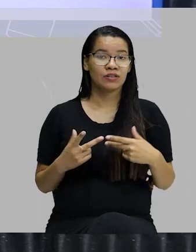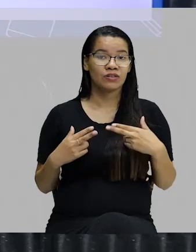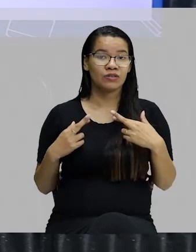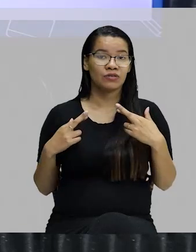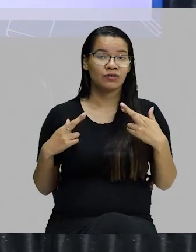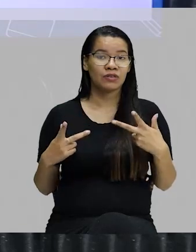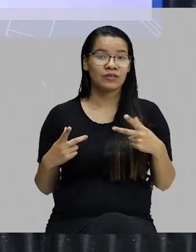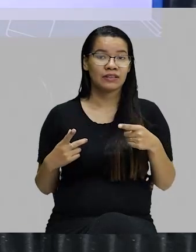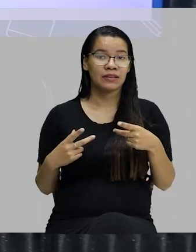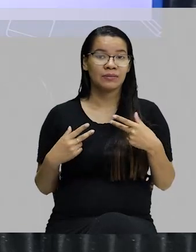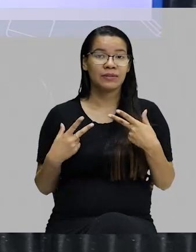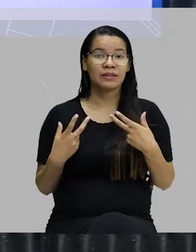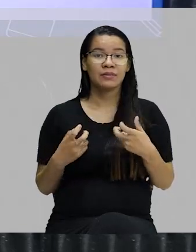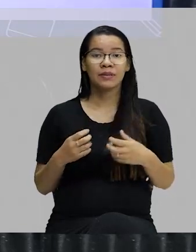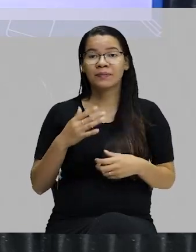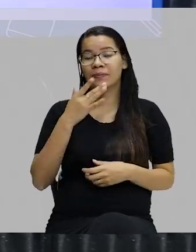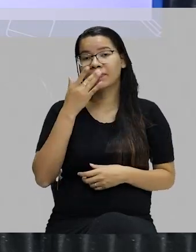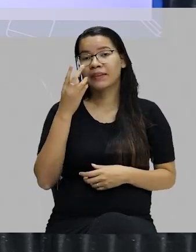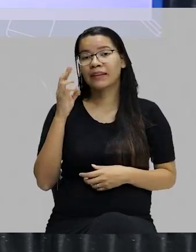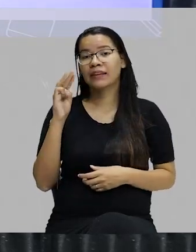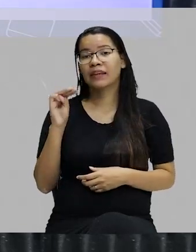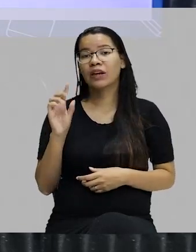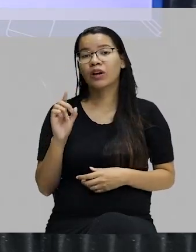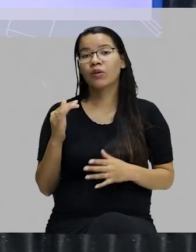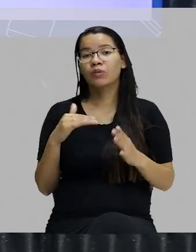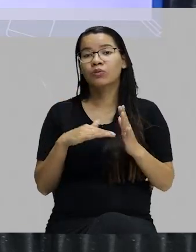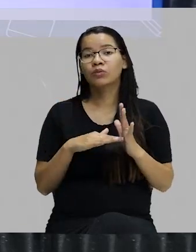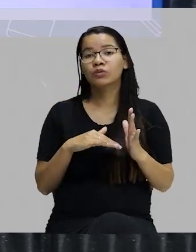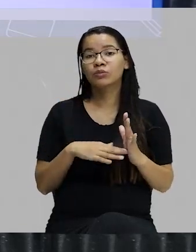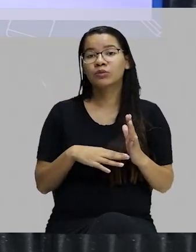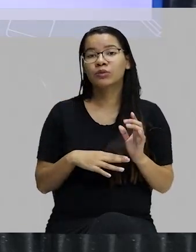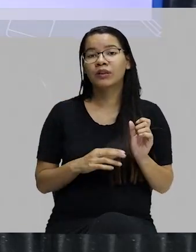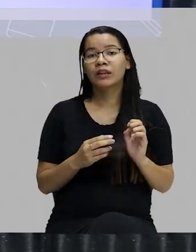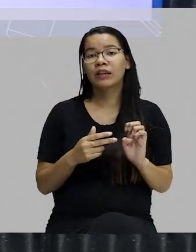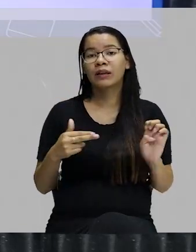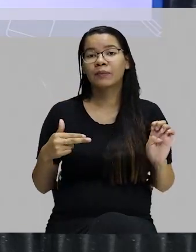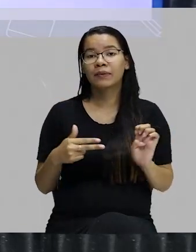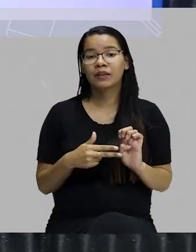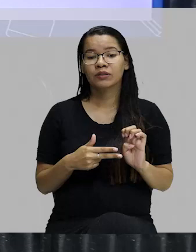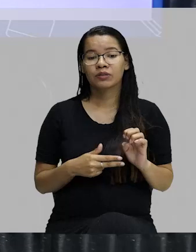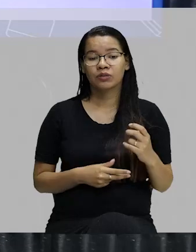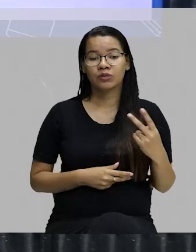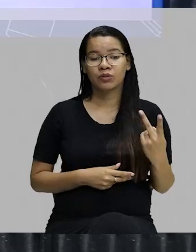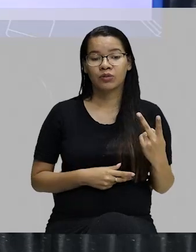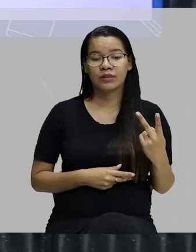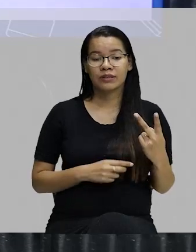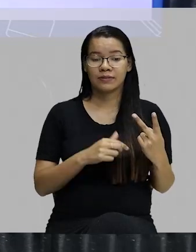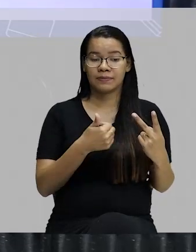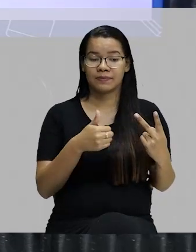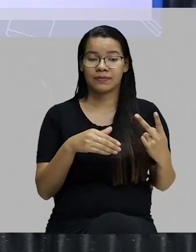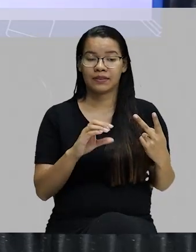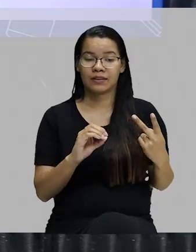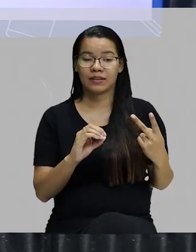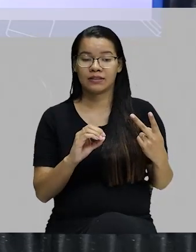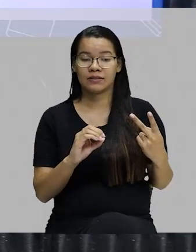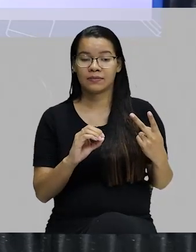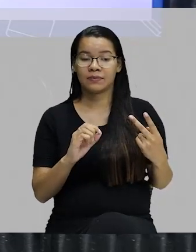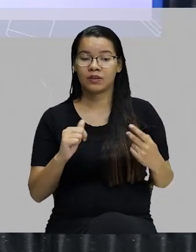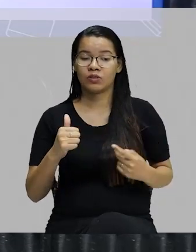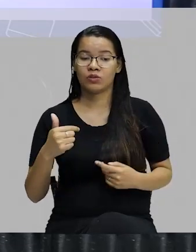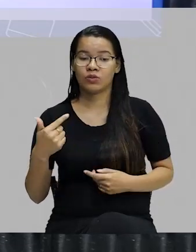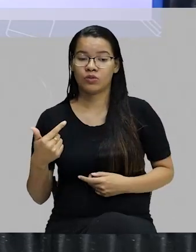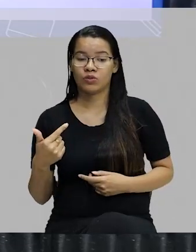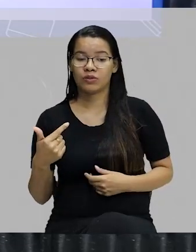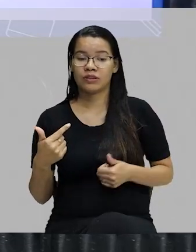você identificar quem é esse último elemento. Ó, 2 10,